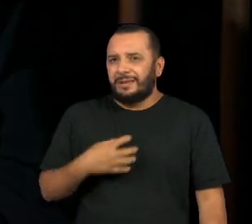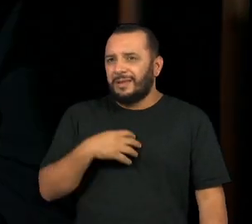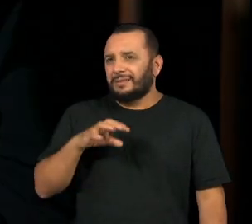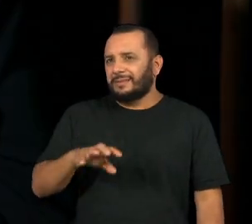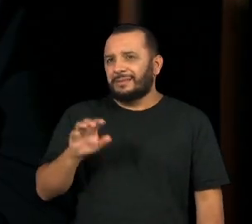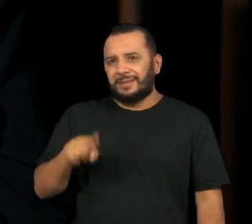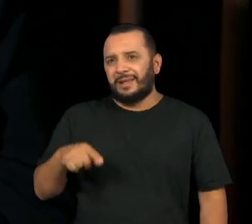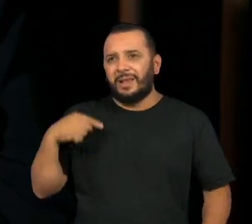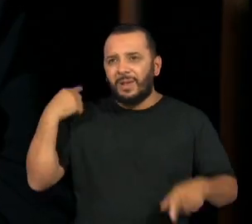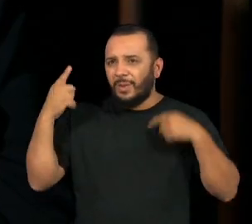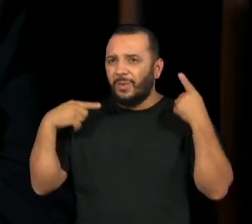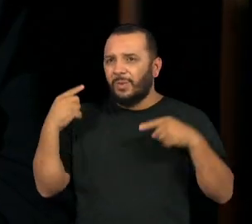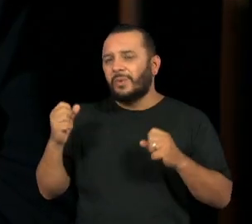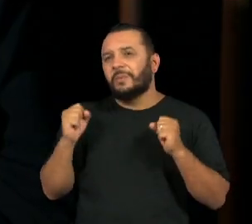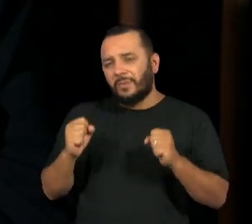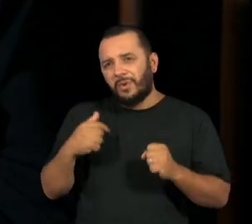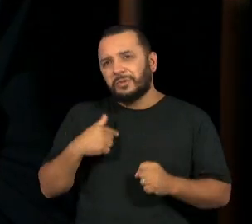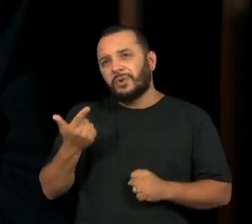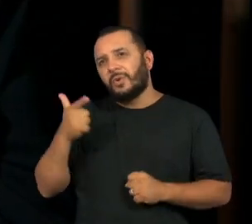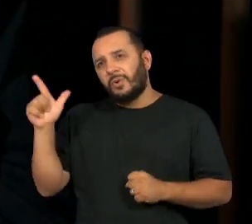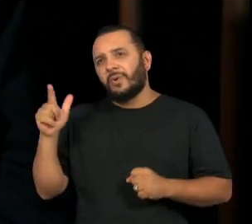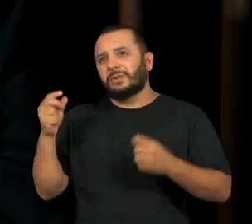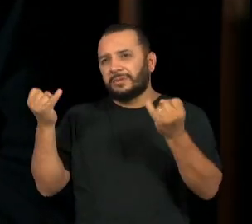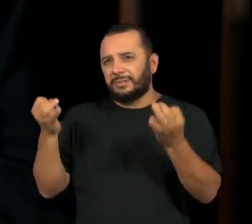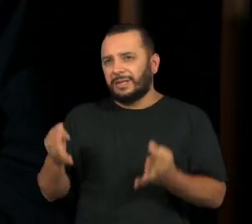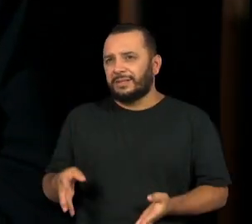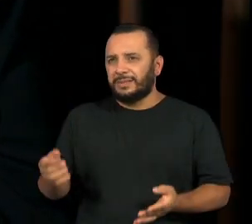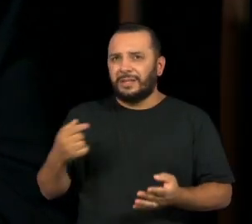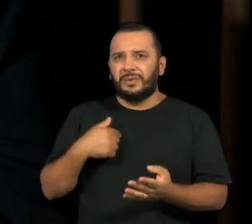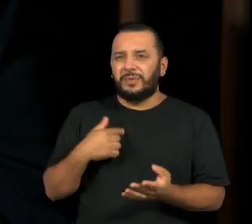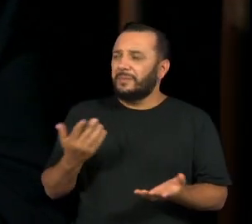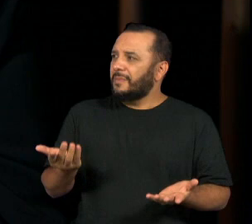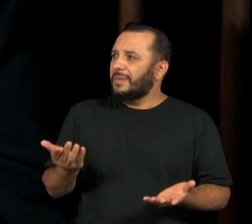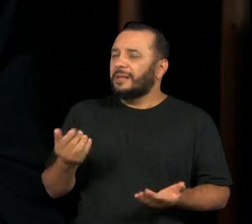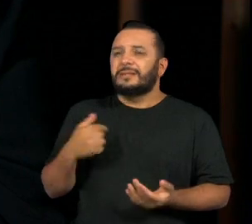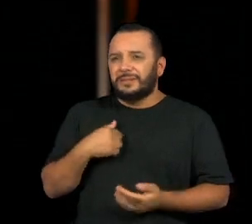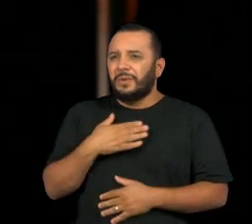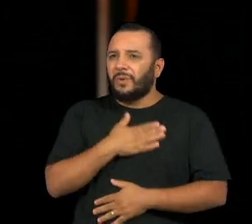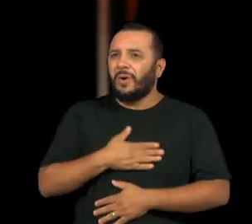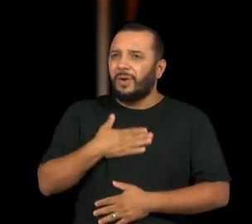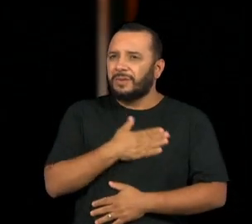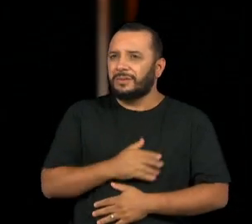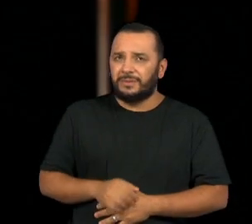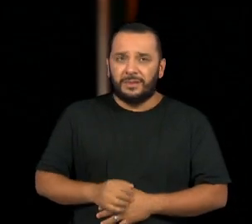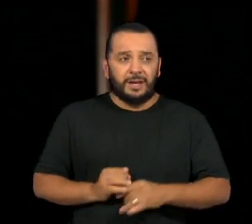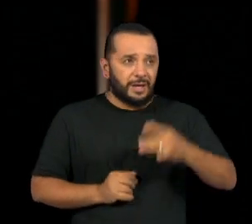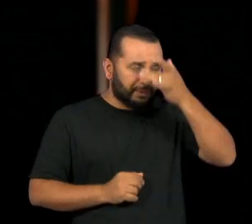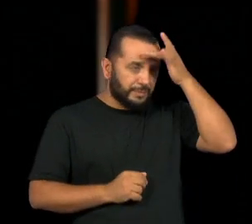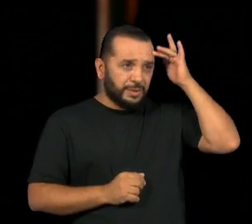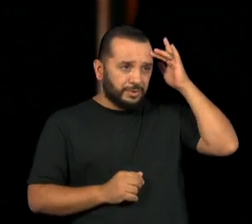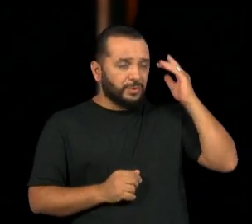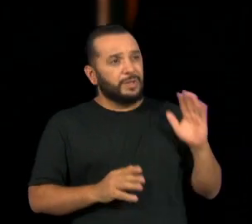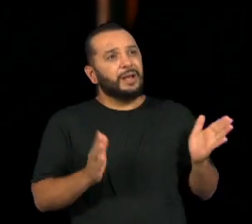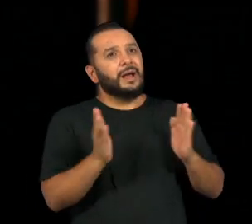louco. Pode ter outras explicações, a sinapse do cérebro, não sei, mas eu gosto de As pessoas que estão em casa